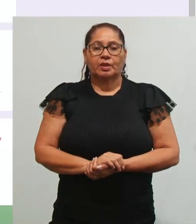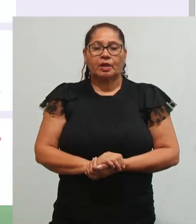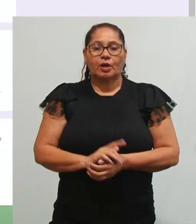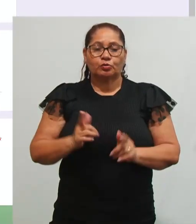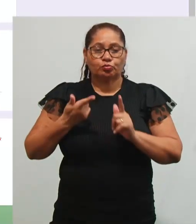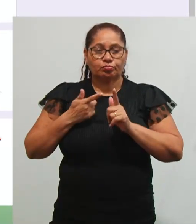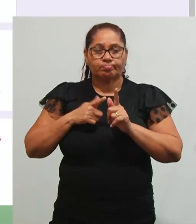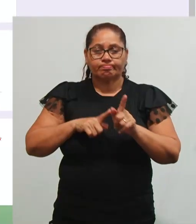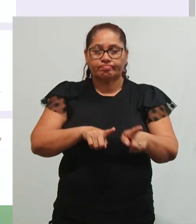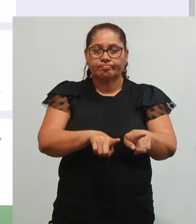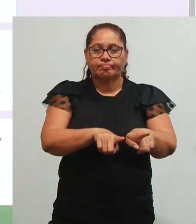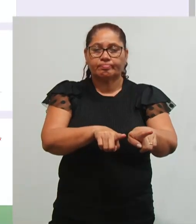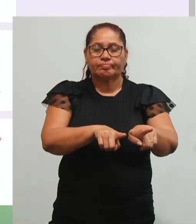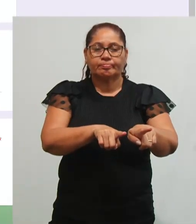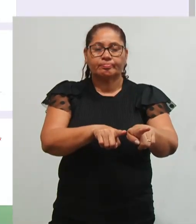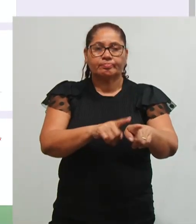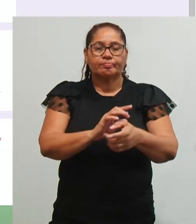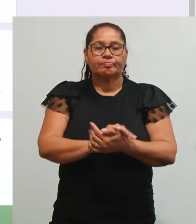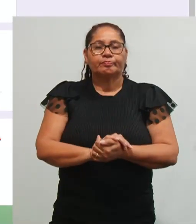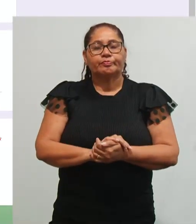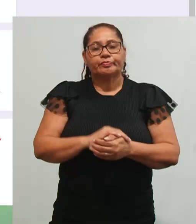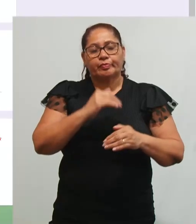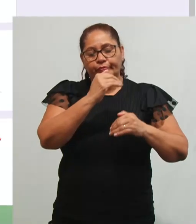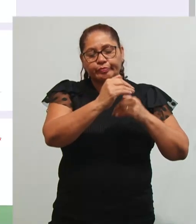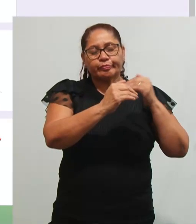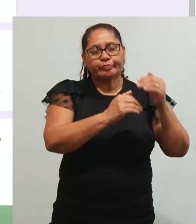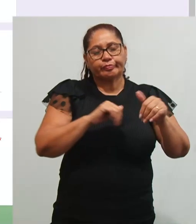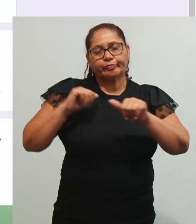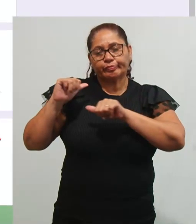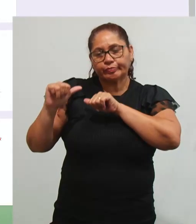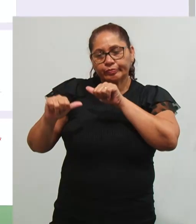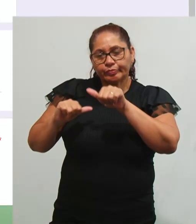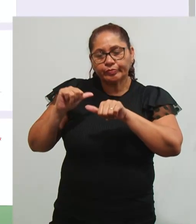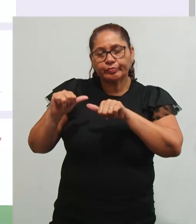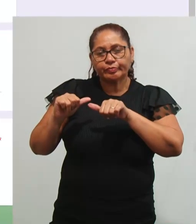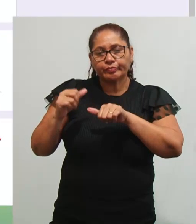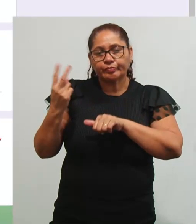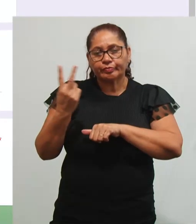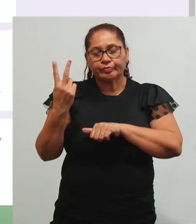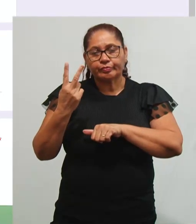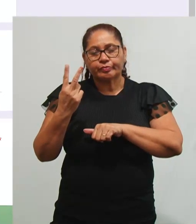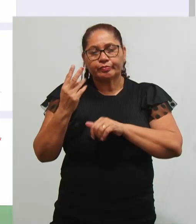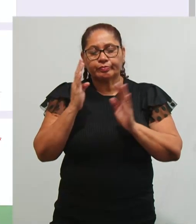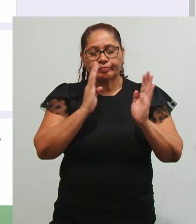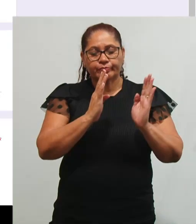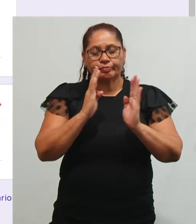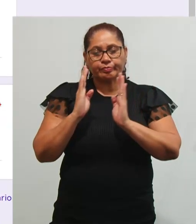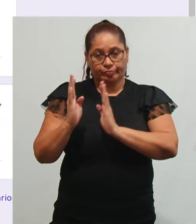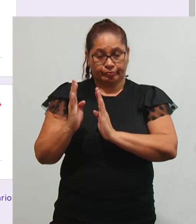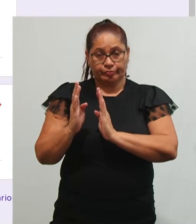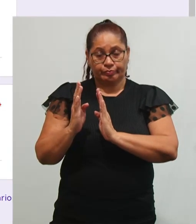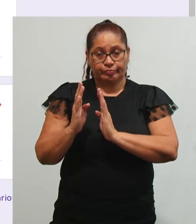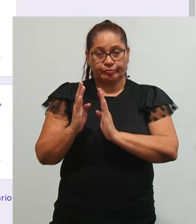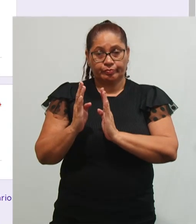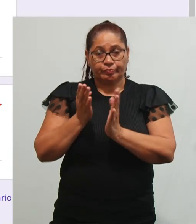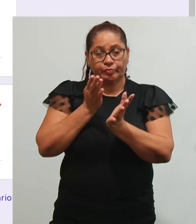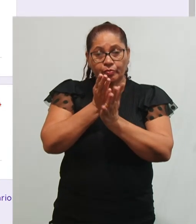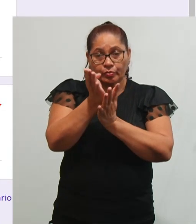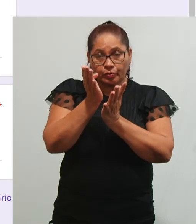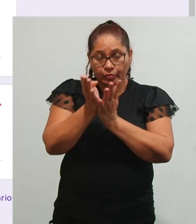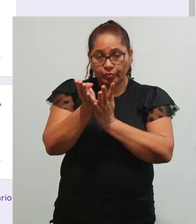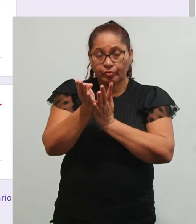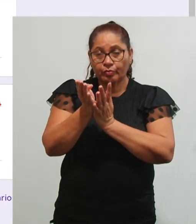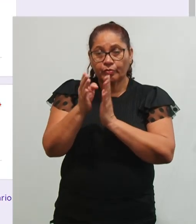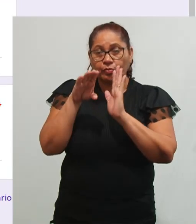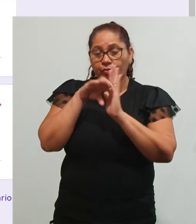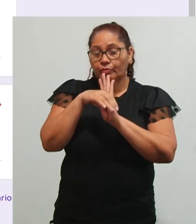que é diversidade e currículo e processos avaliativos. Nessa segunda etapa da construção do roteiro conceitual,